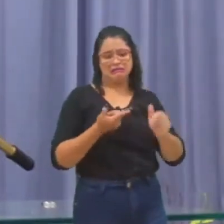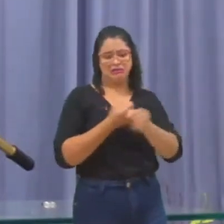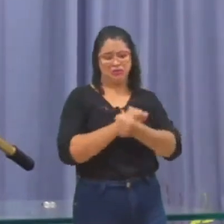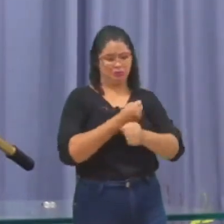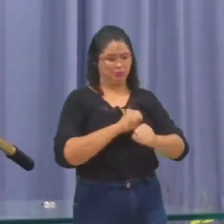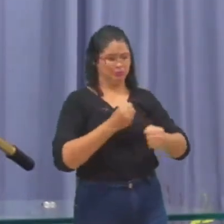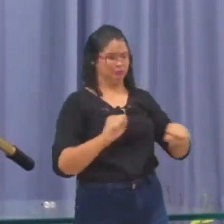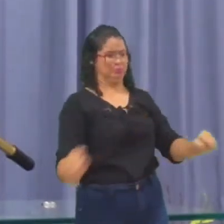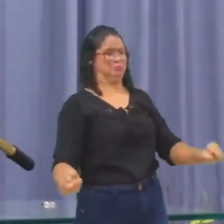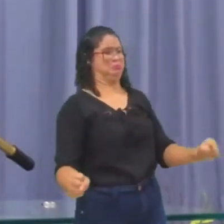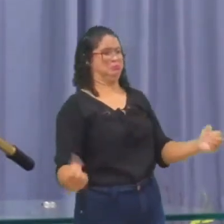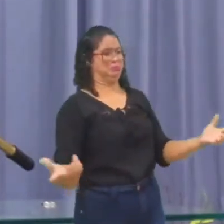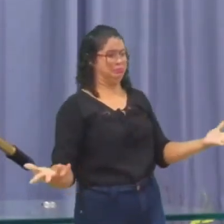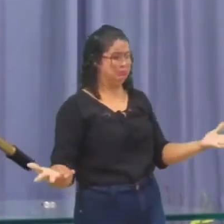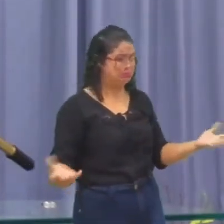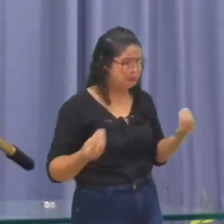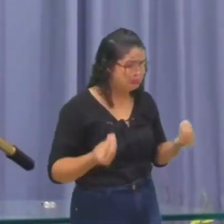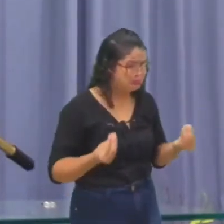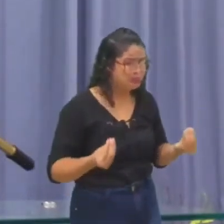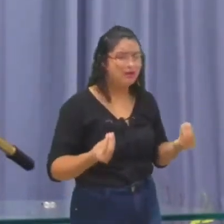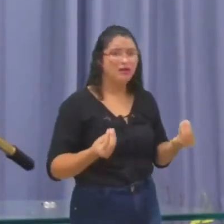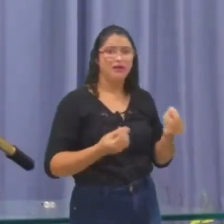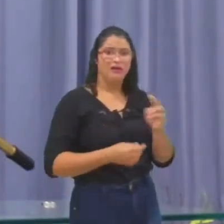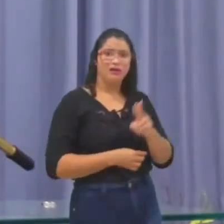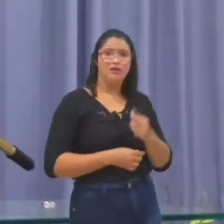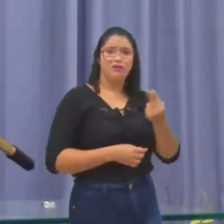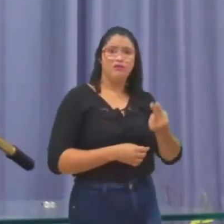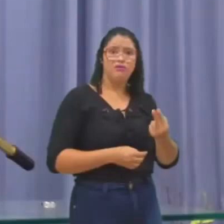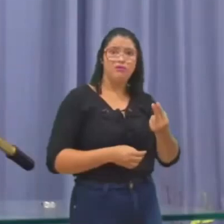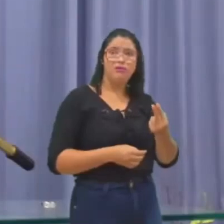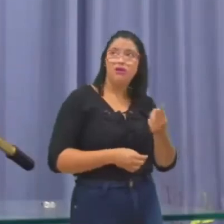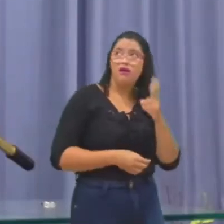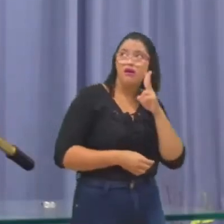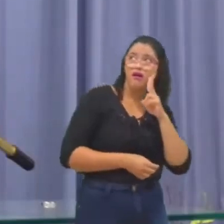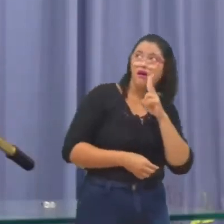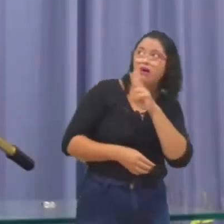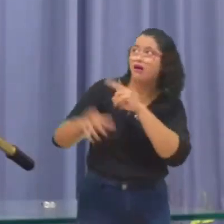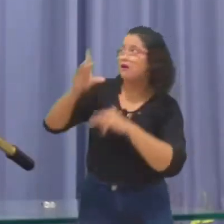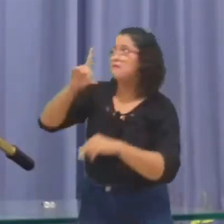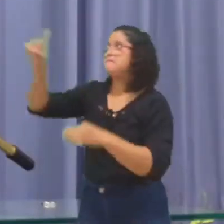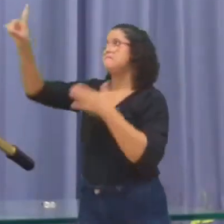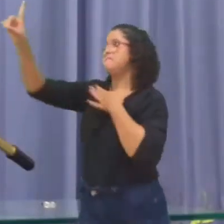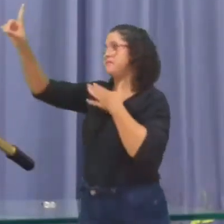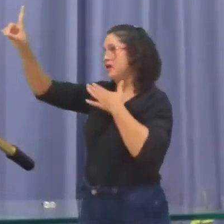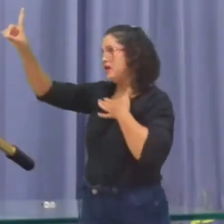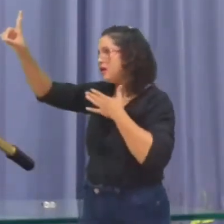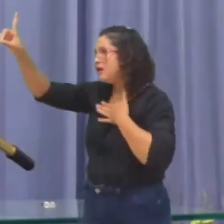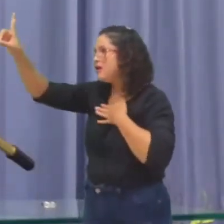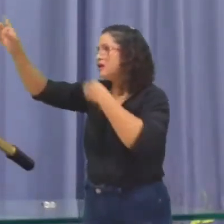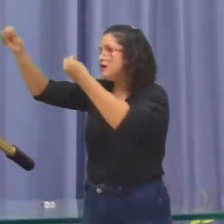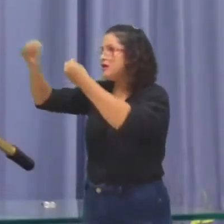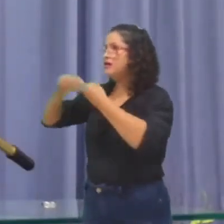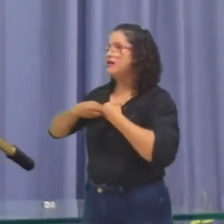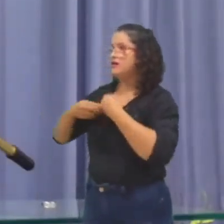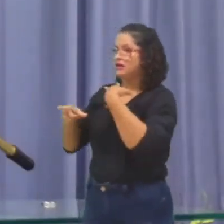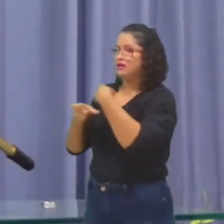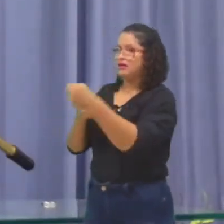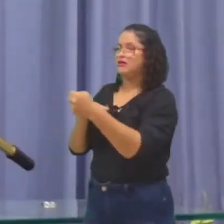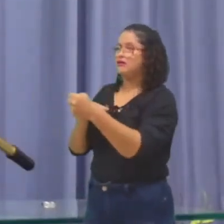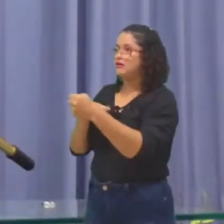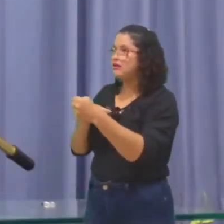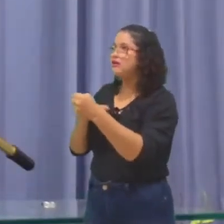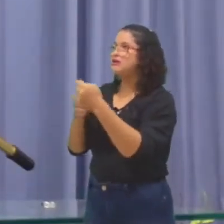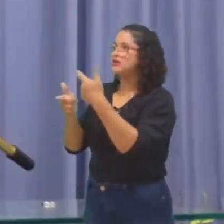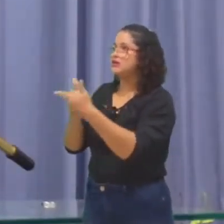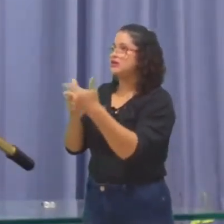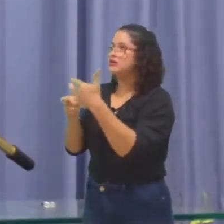são gigantes? Ou você está olhando para o Senhor e dizendo, meu Deus vai me dar vitória, vai abater este